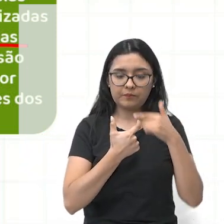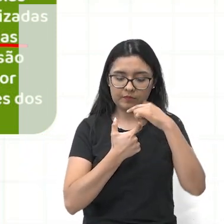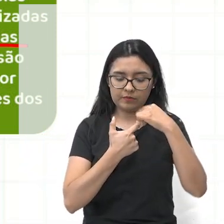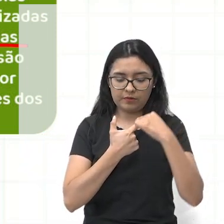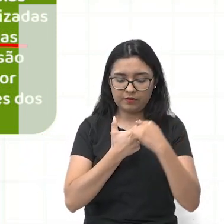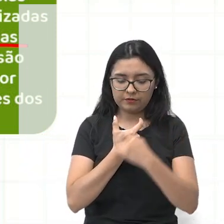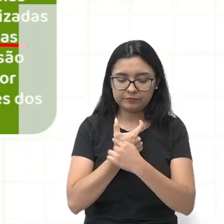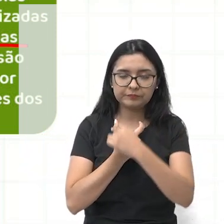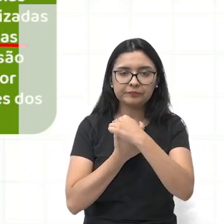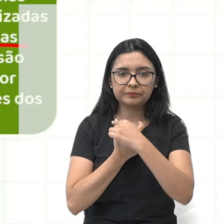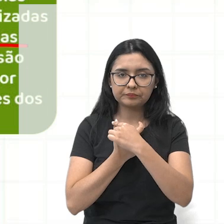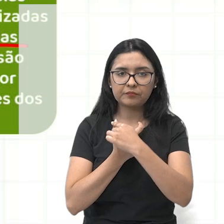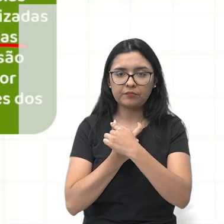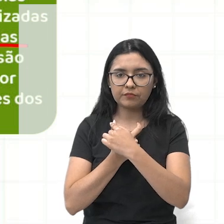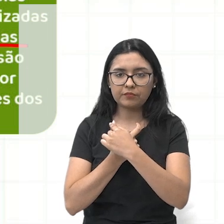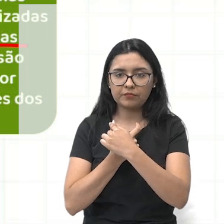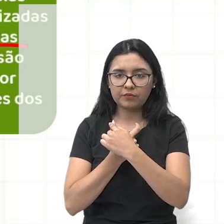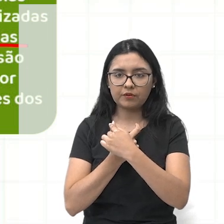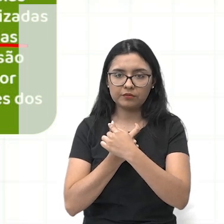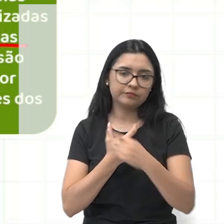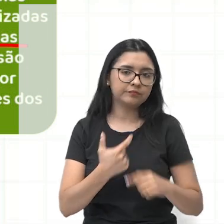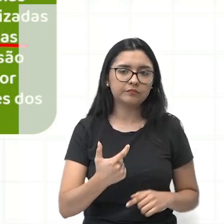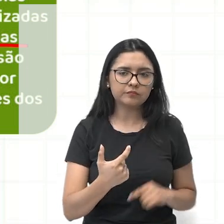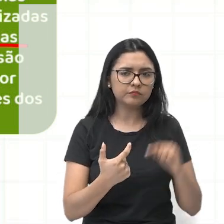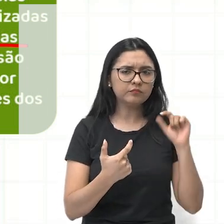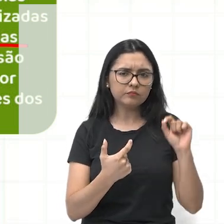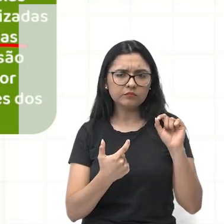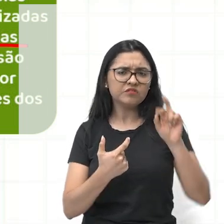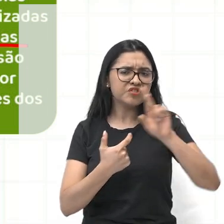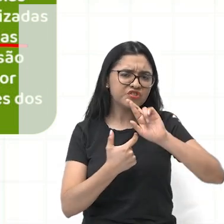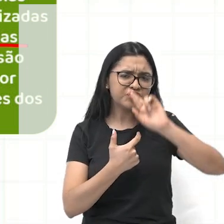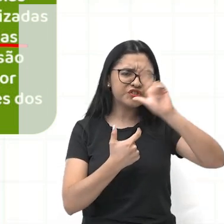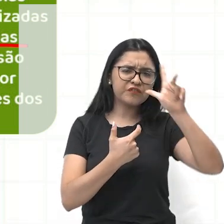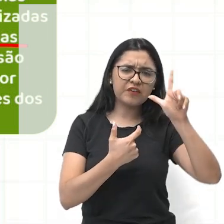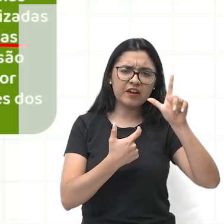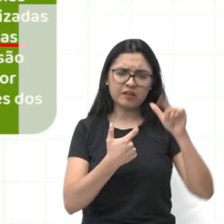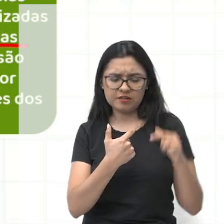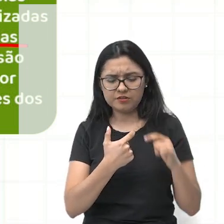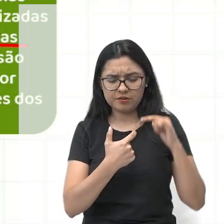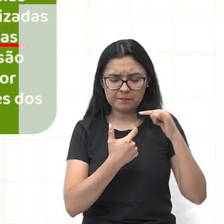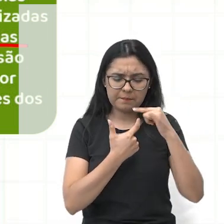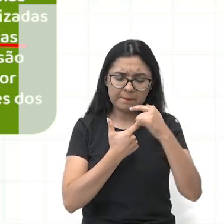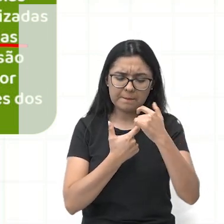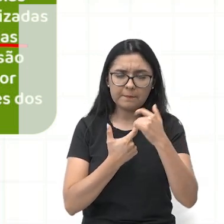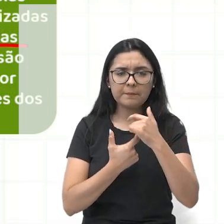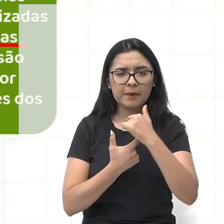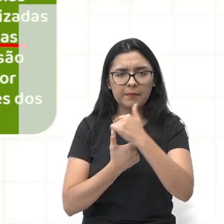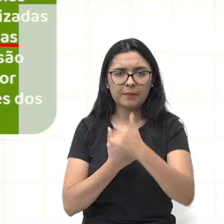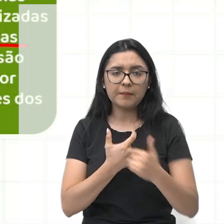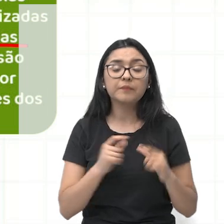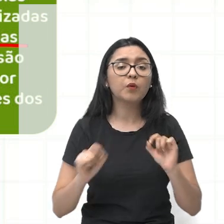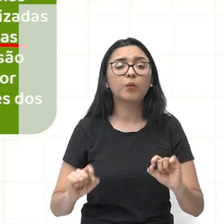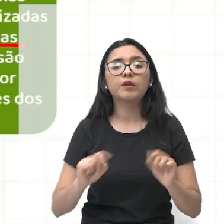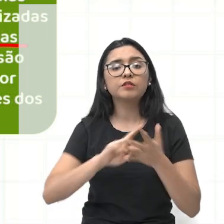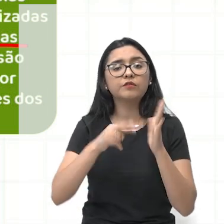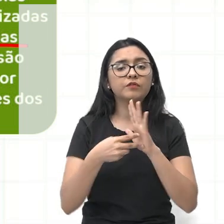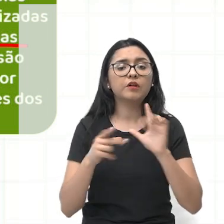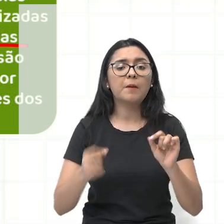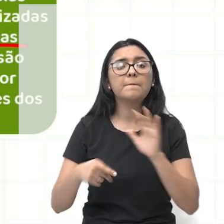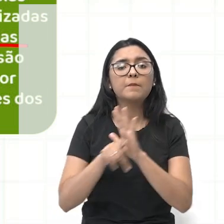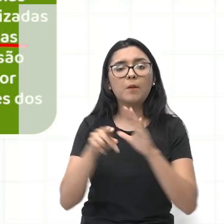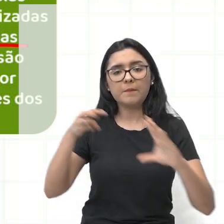uma língua, né? E diferentes formatos de quê?